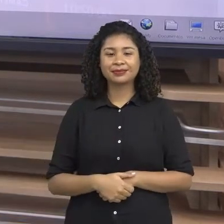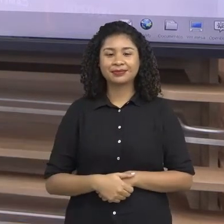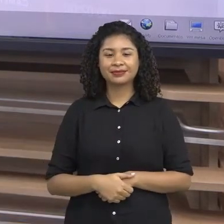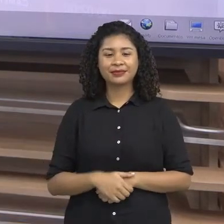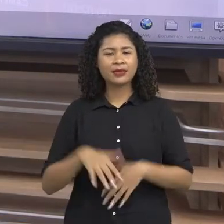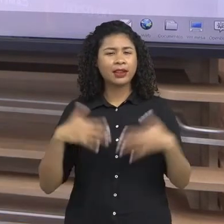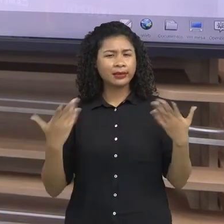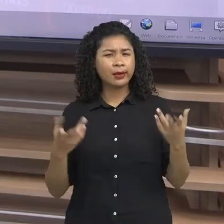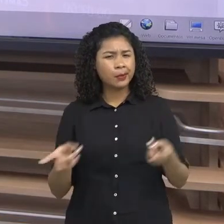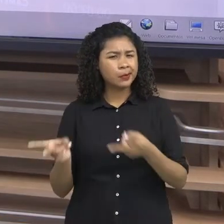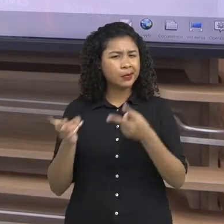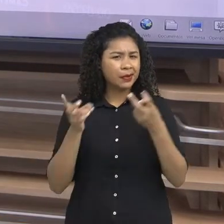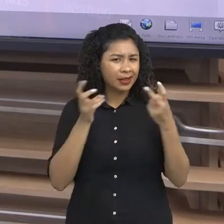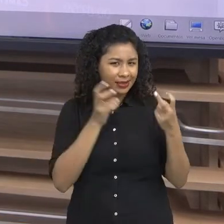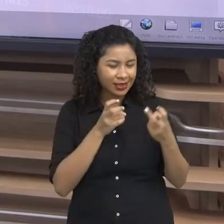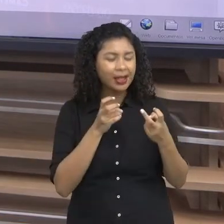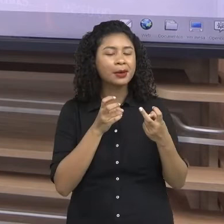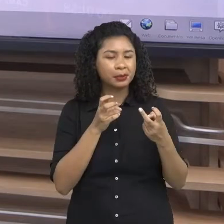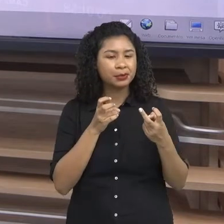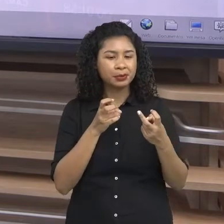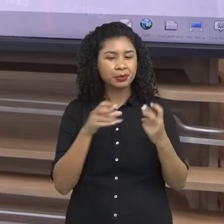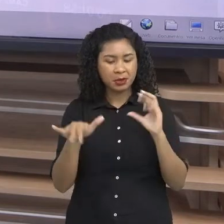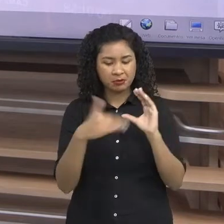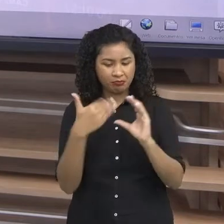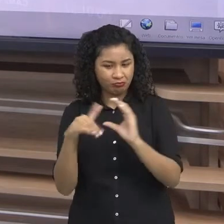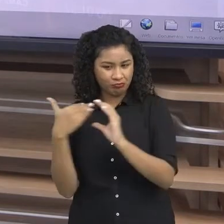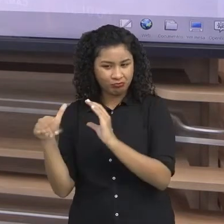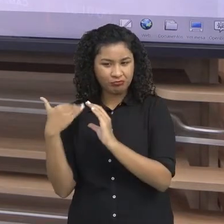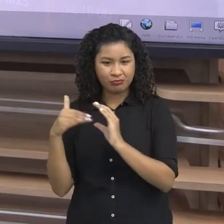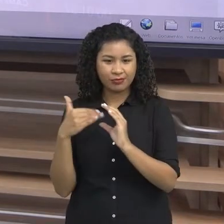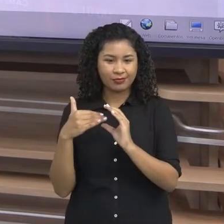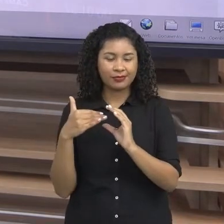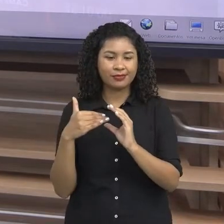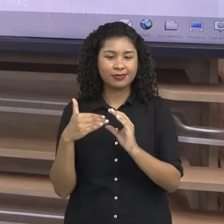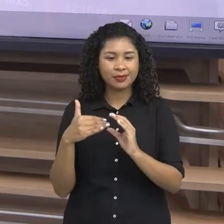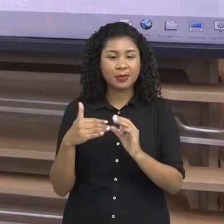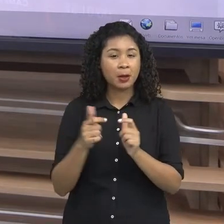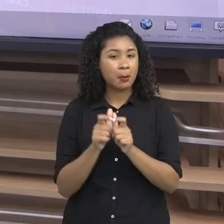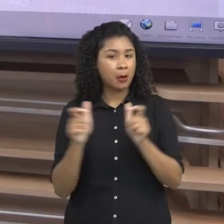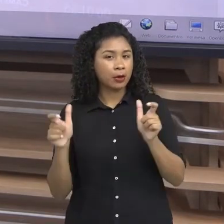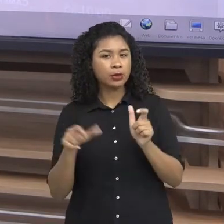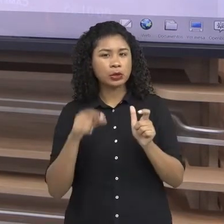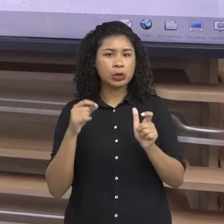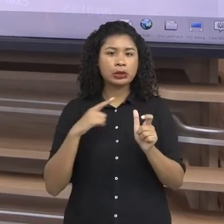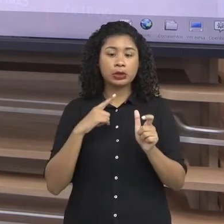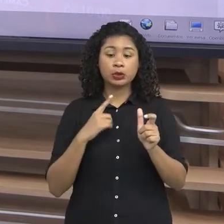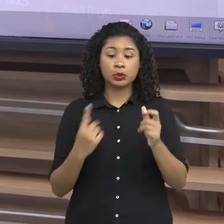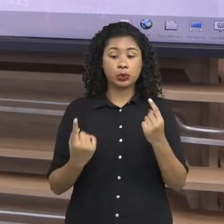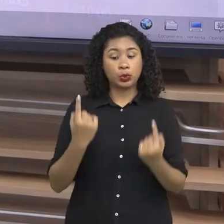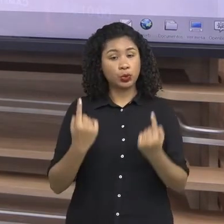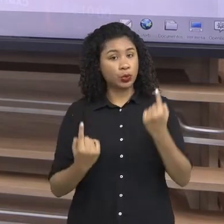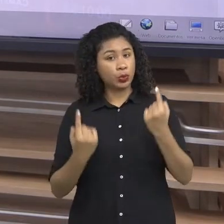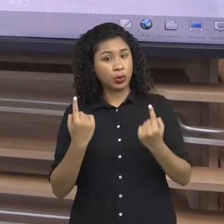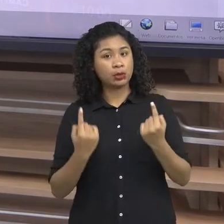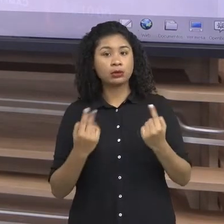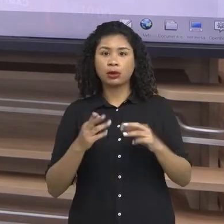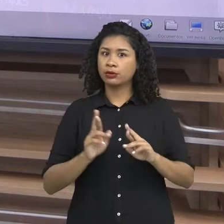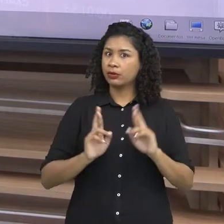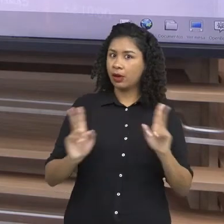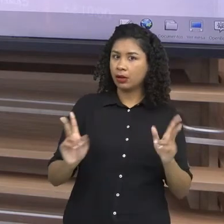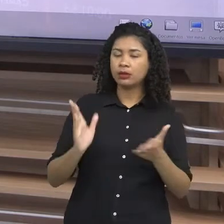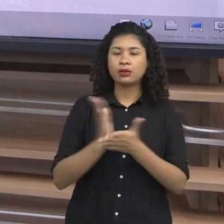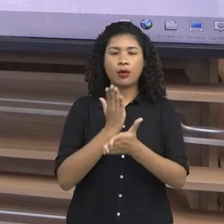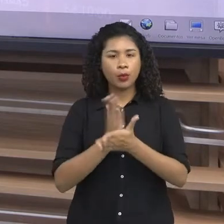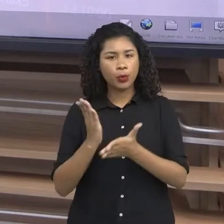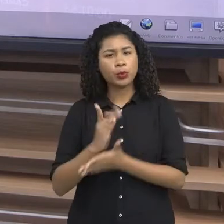Então a gente observou aí na participação do chat que vocês responderam para a gente duas alternativas diferentes. Alguns alunos